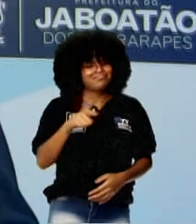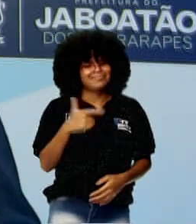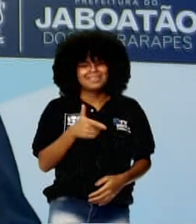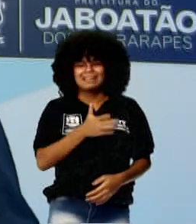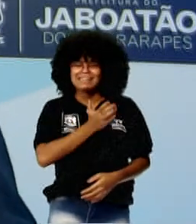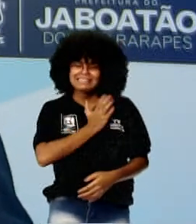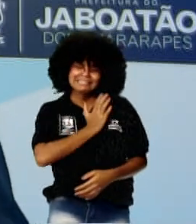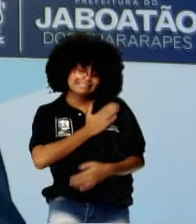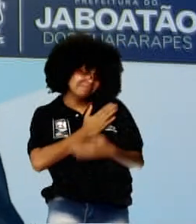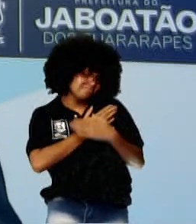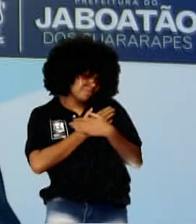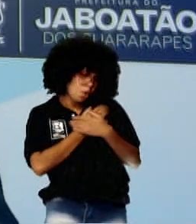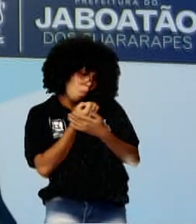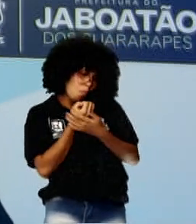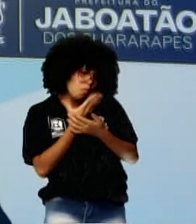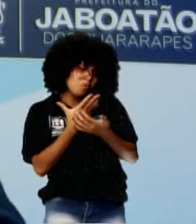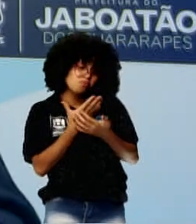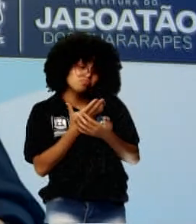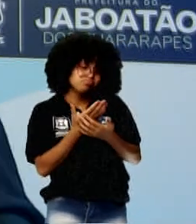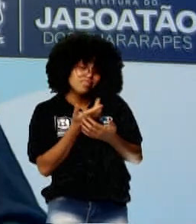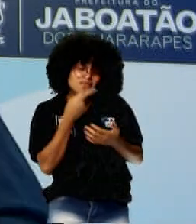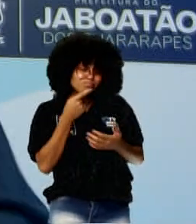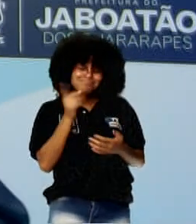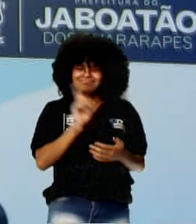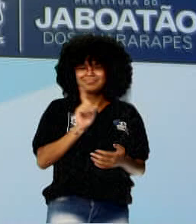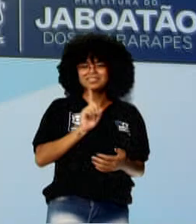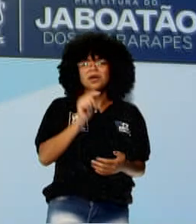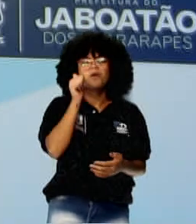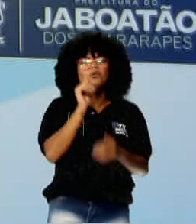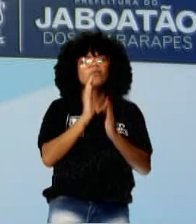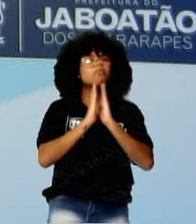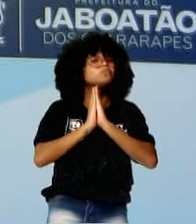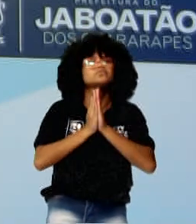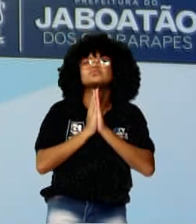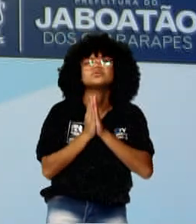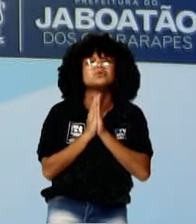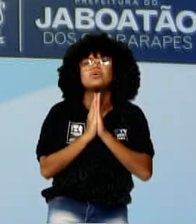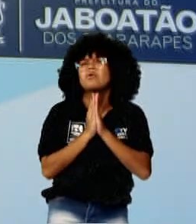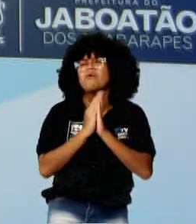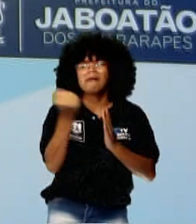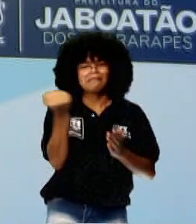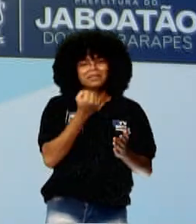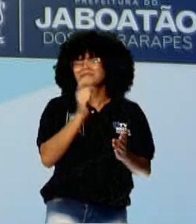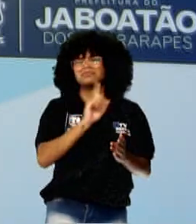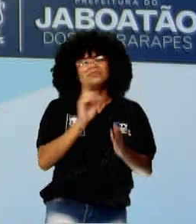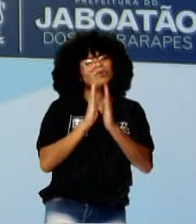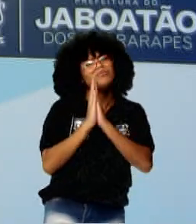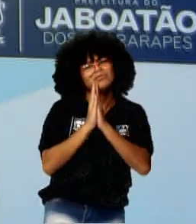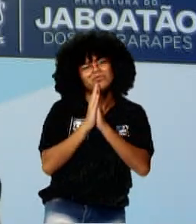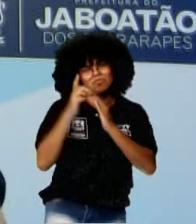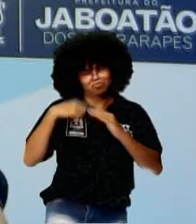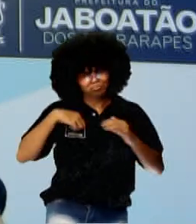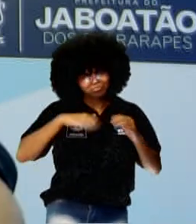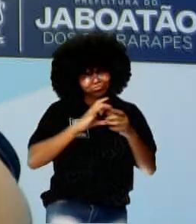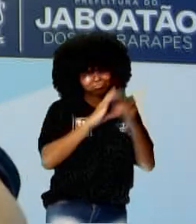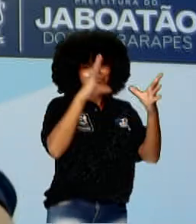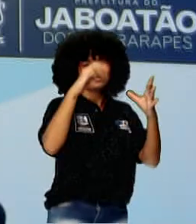de homem bom não permitiu que ele fizesse isso. E a menina também pediu: "Por favor, não faça isso, deixe-me ir." Até